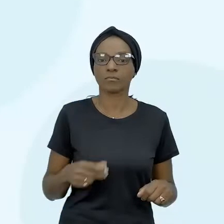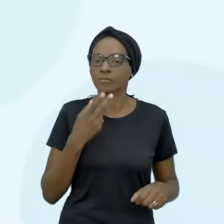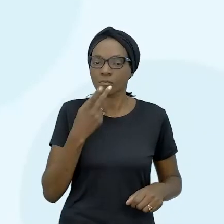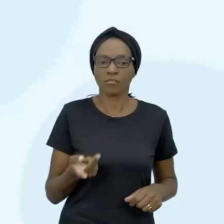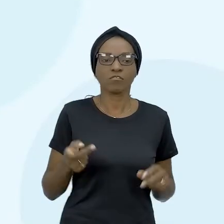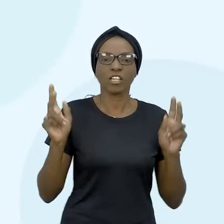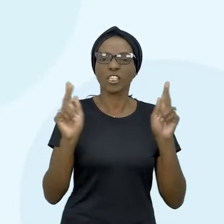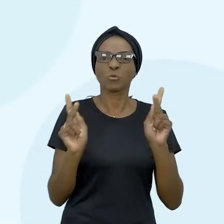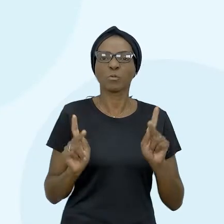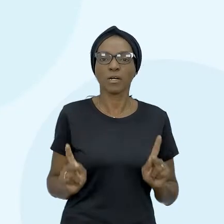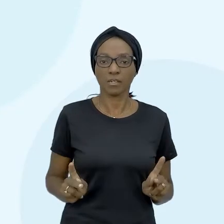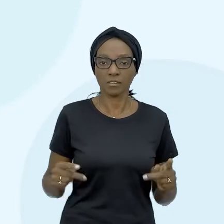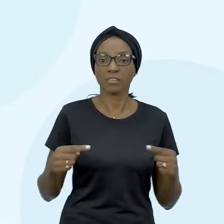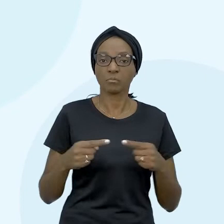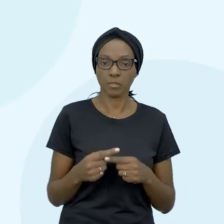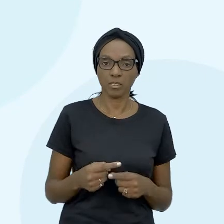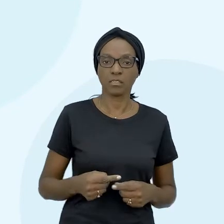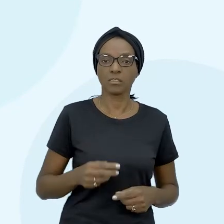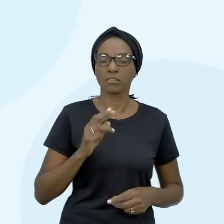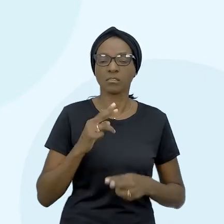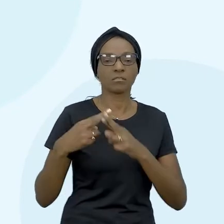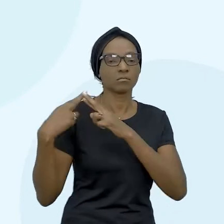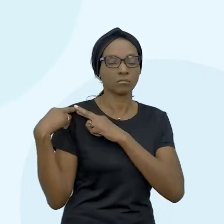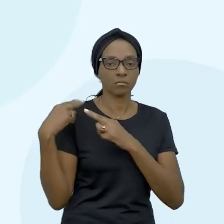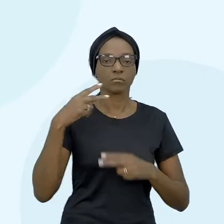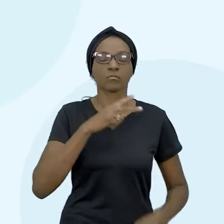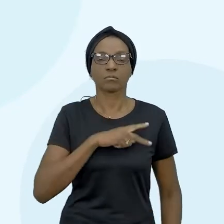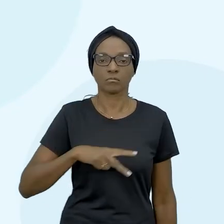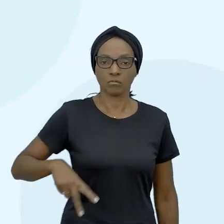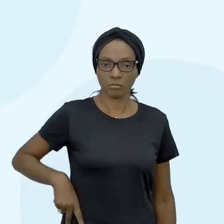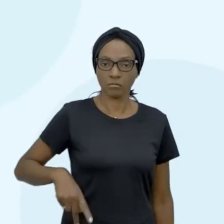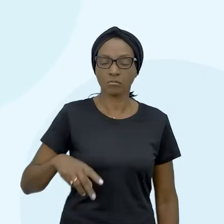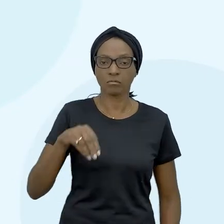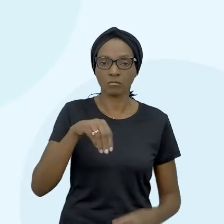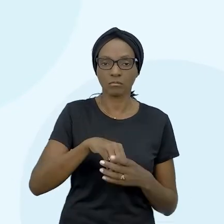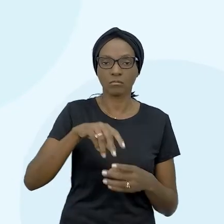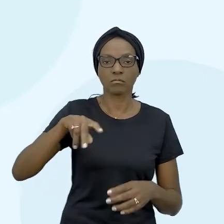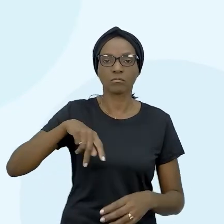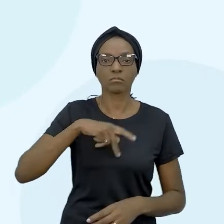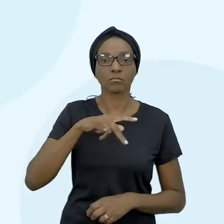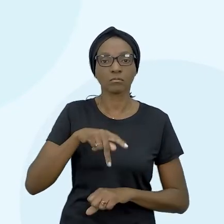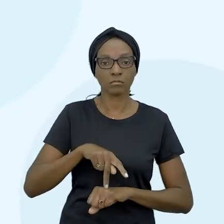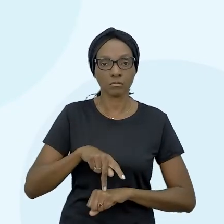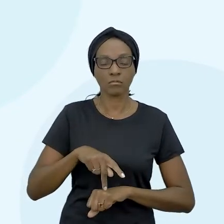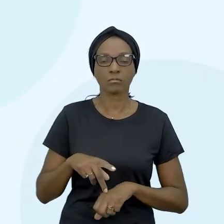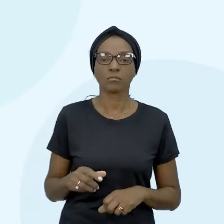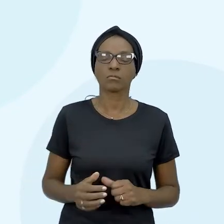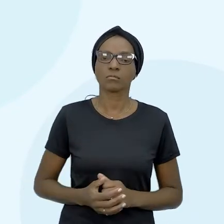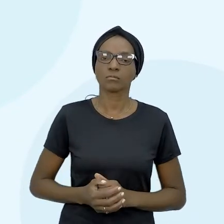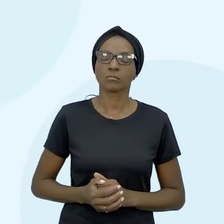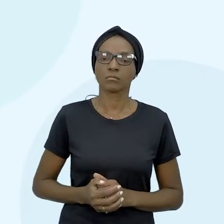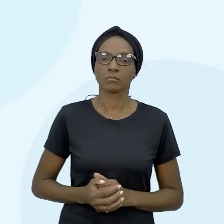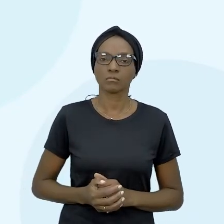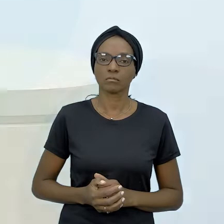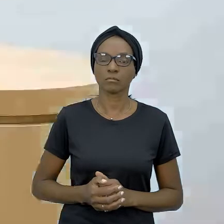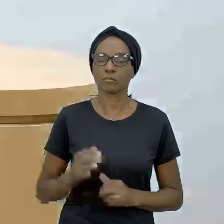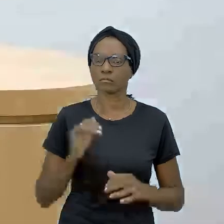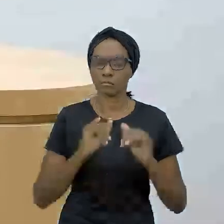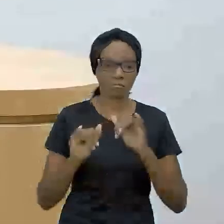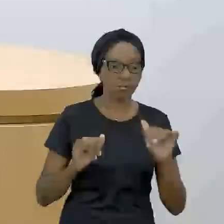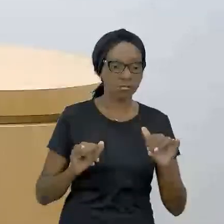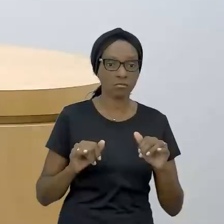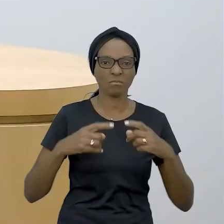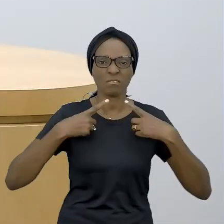uma atribuição do presidente, da presidente de um país. Então, tanto o declarar guerra